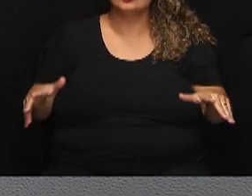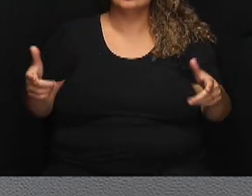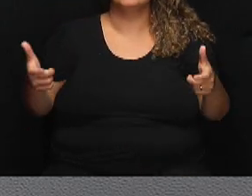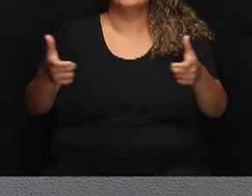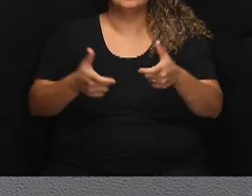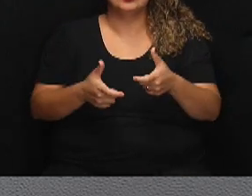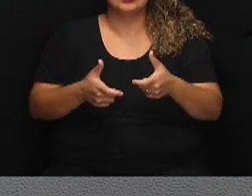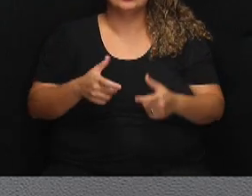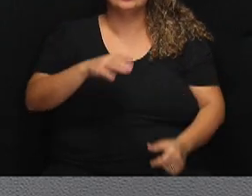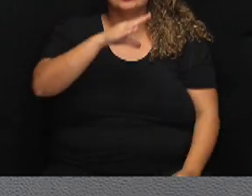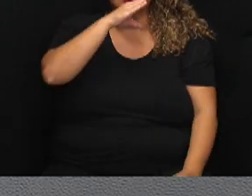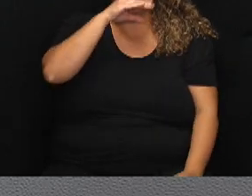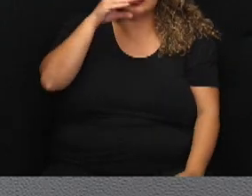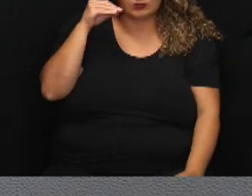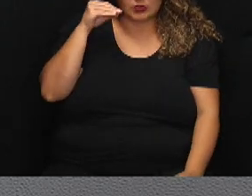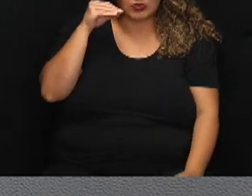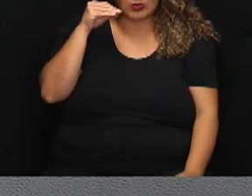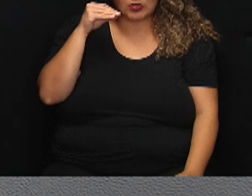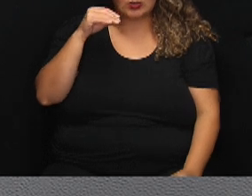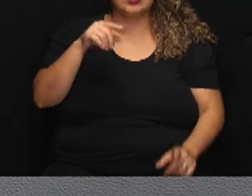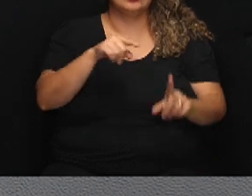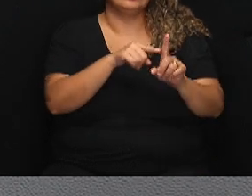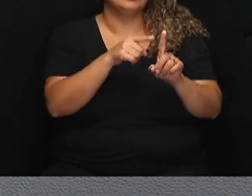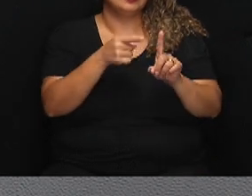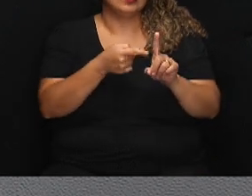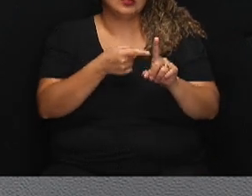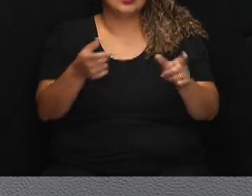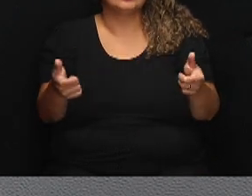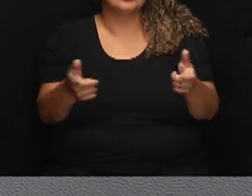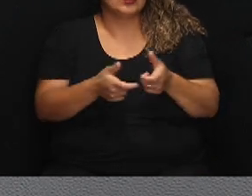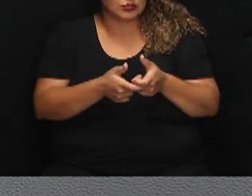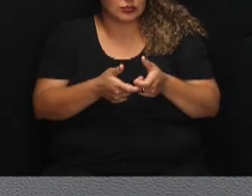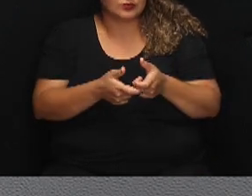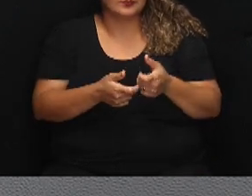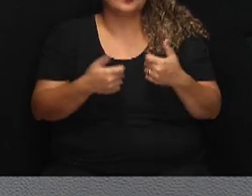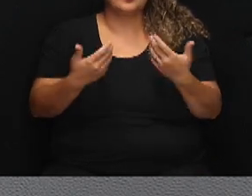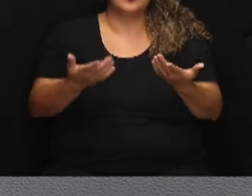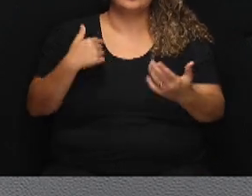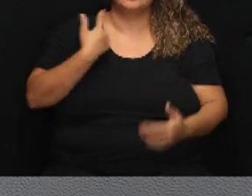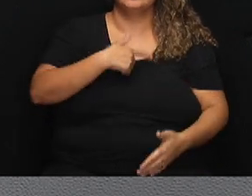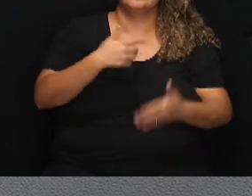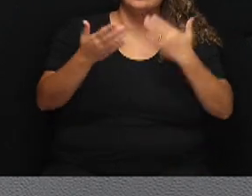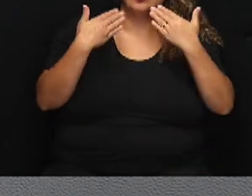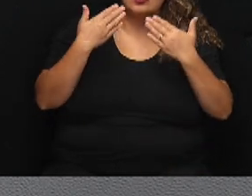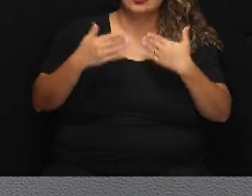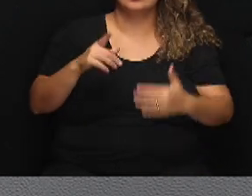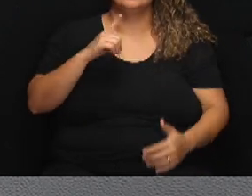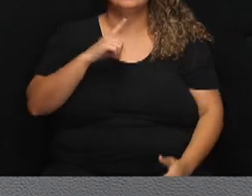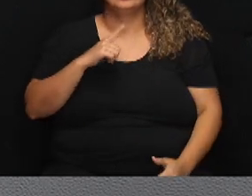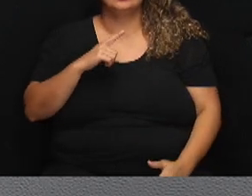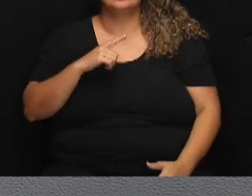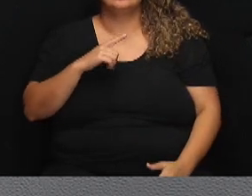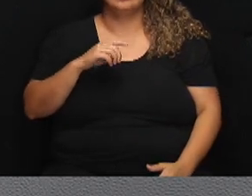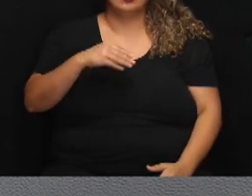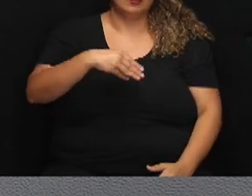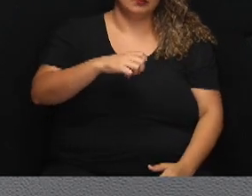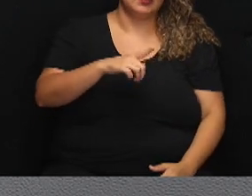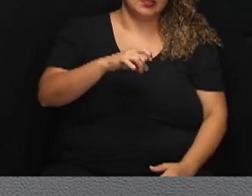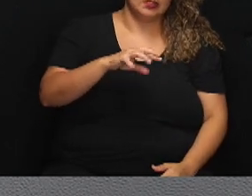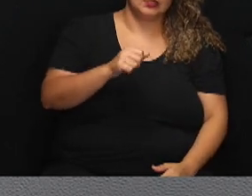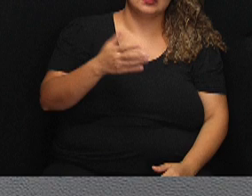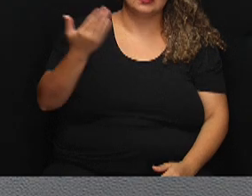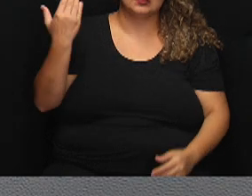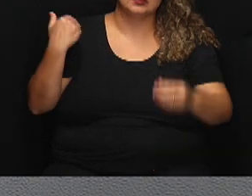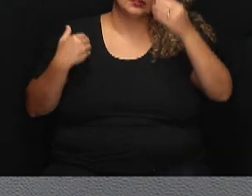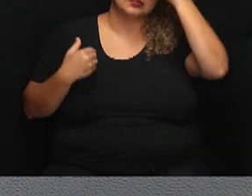de adolescentes grávidas. Então, a gente conversou e eles estavam já, essa maleta, no caso deles, já estava